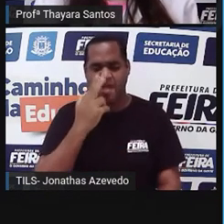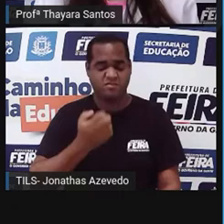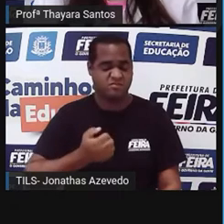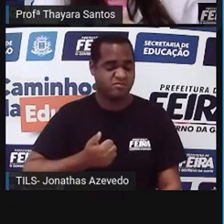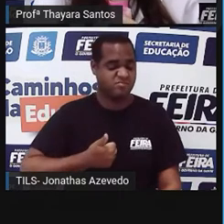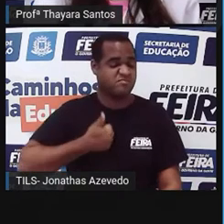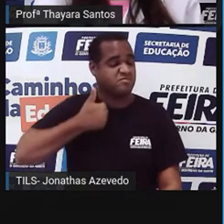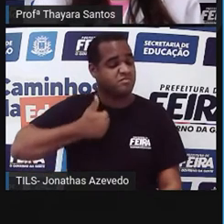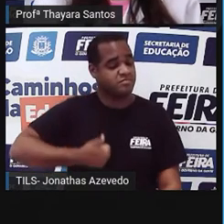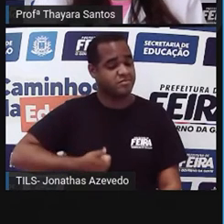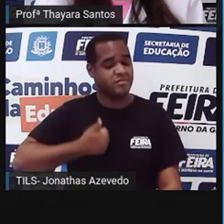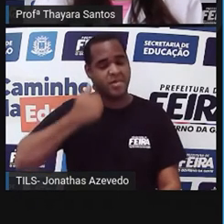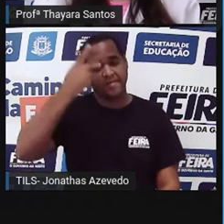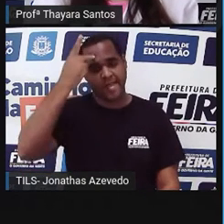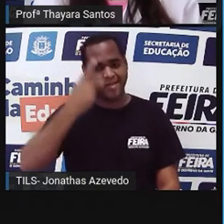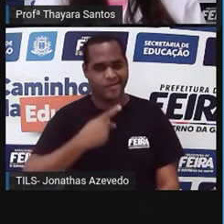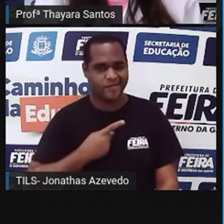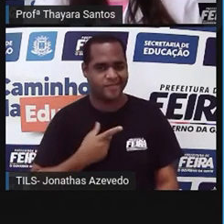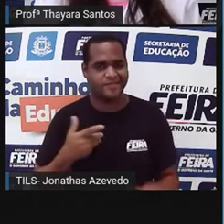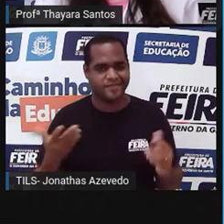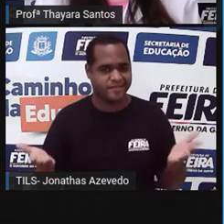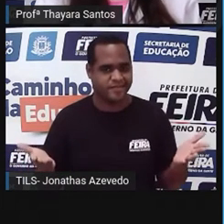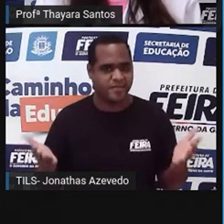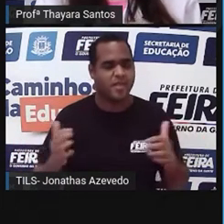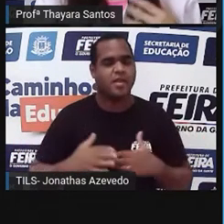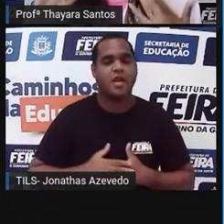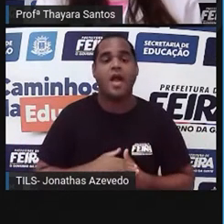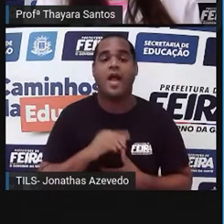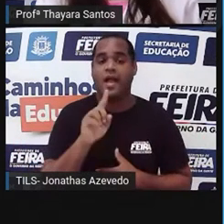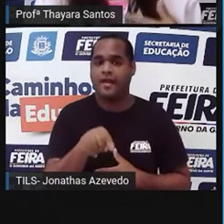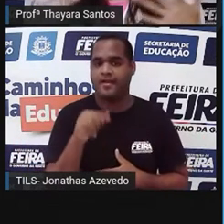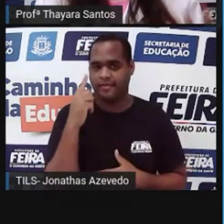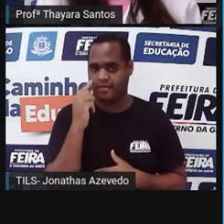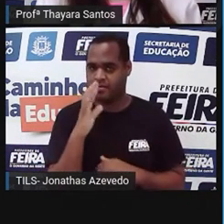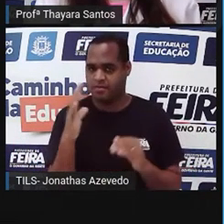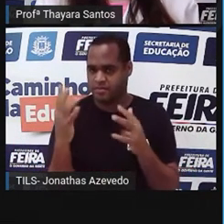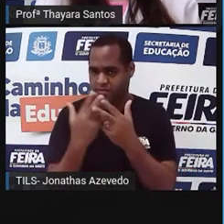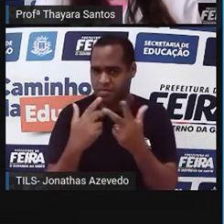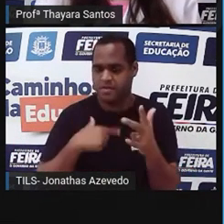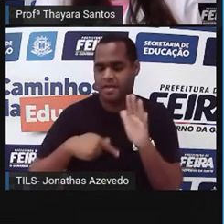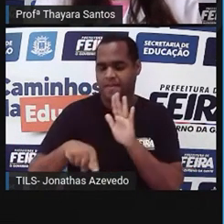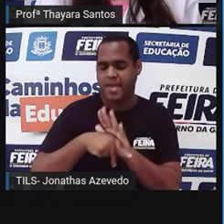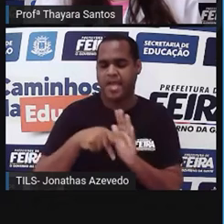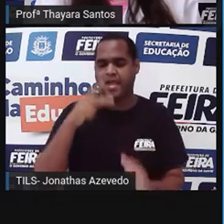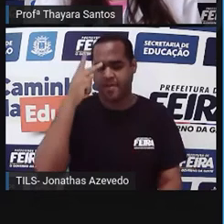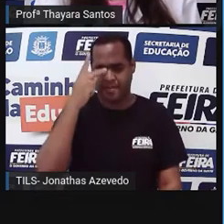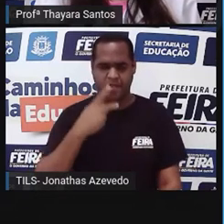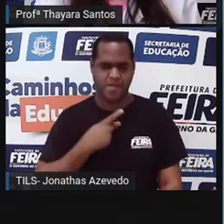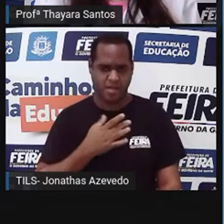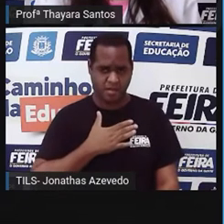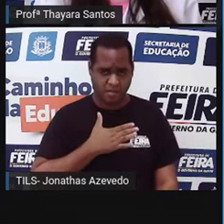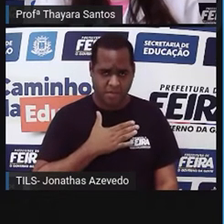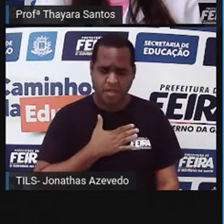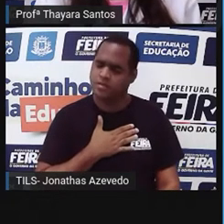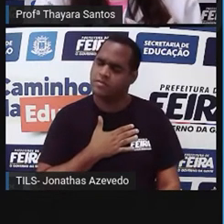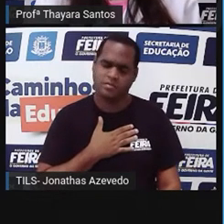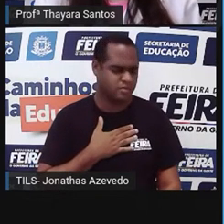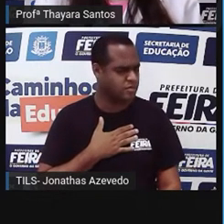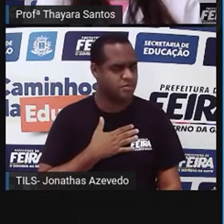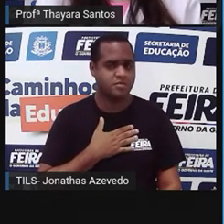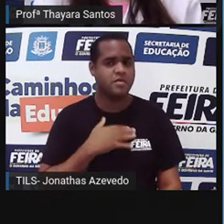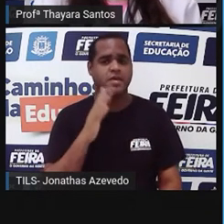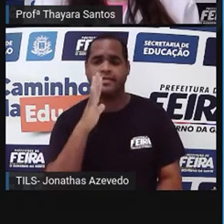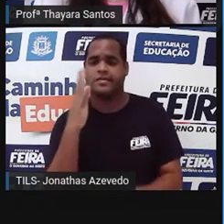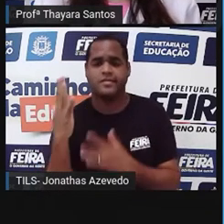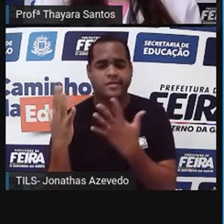egocêntrico, né? Porque no final das contas, a natureza ela não está única e exclusivamente a serviço do ser humano. A gente